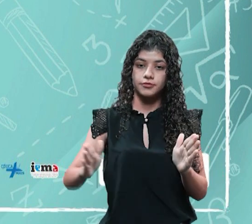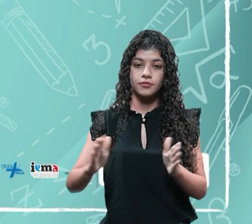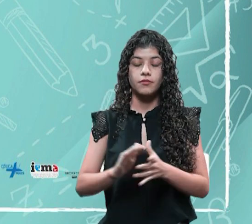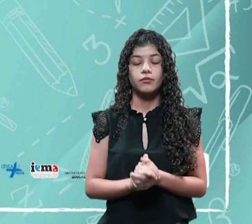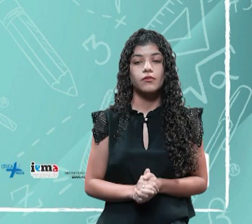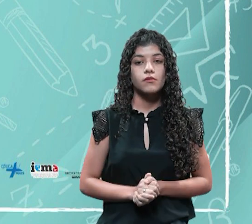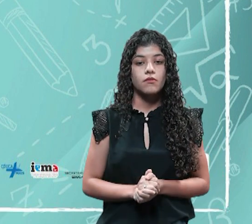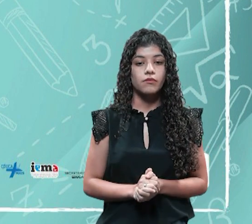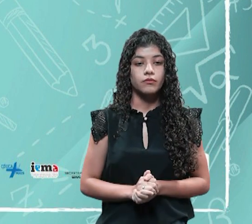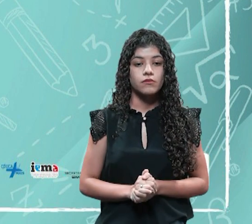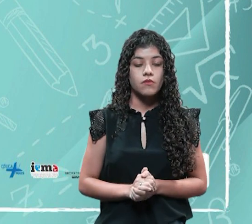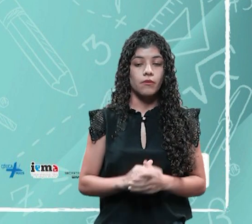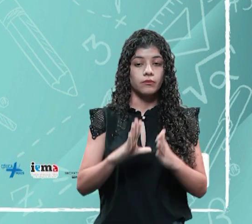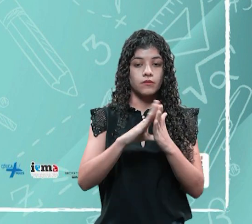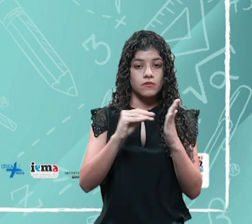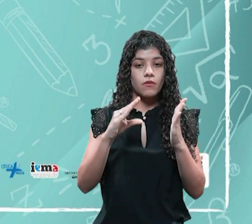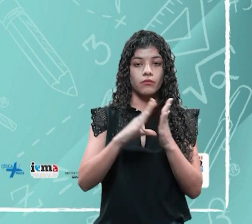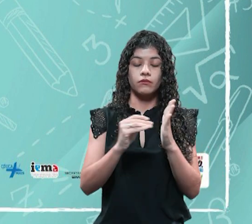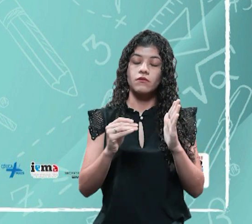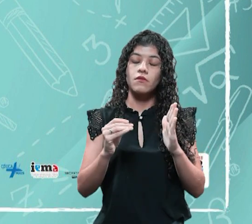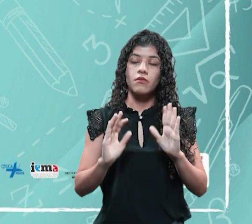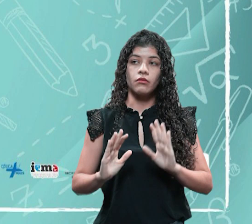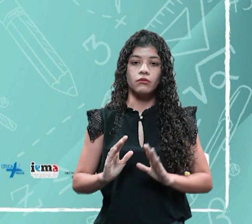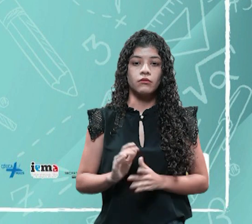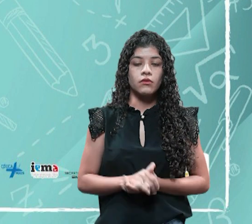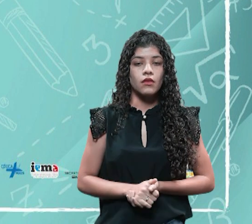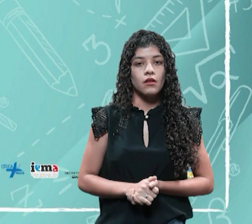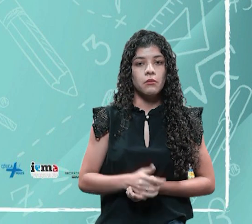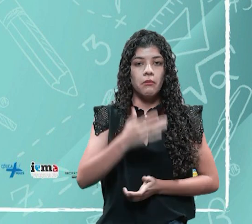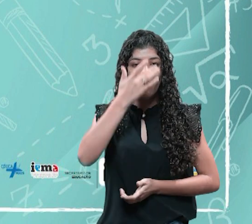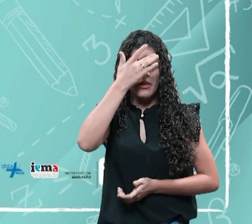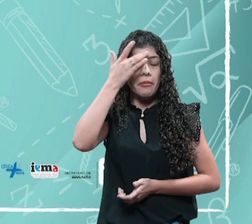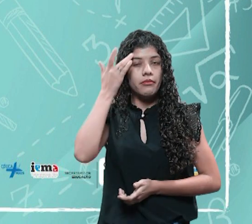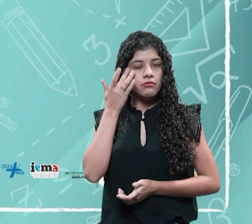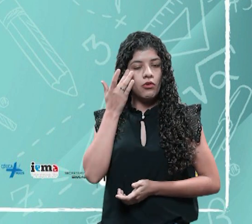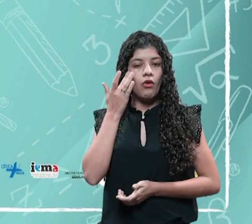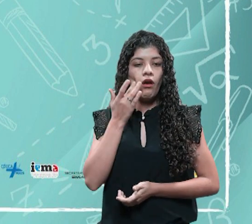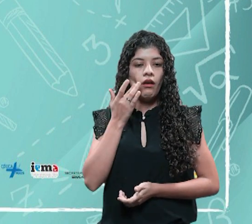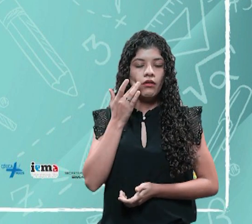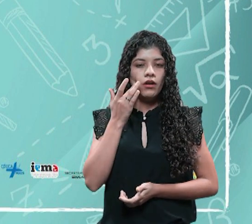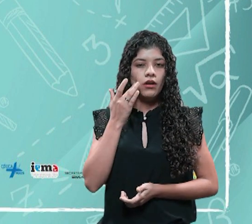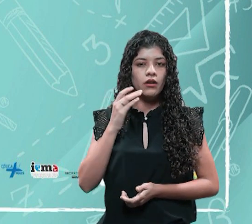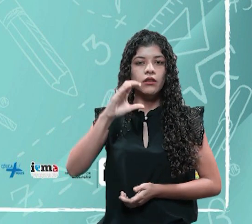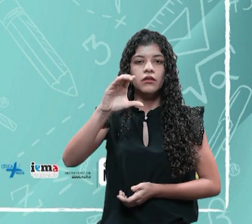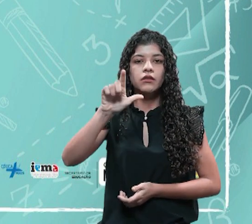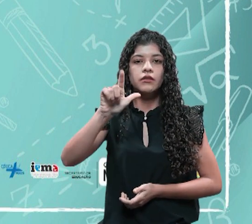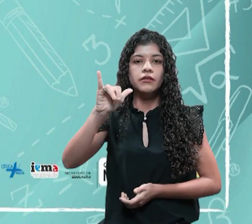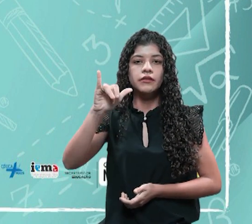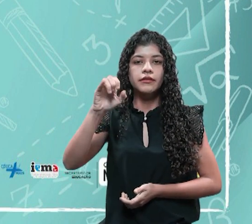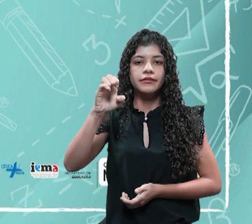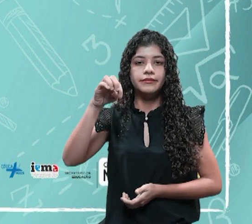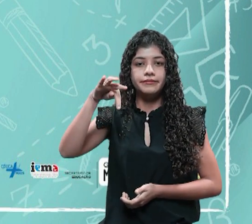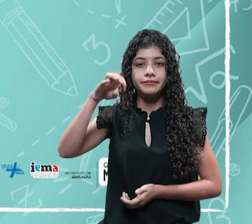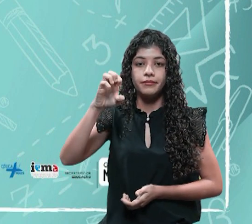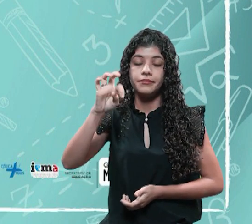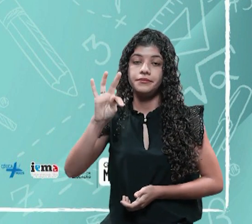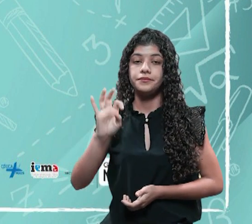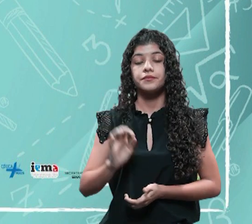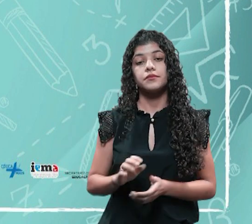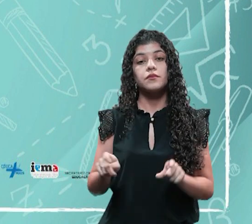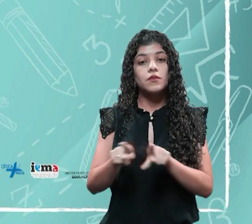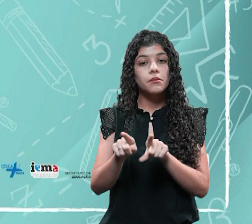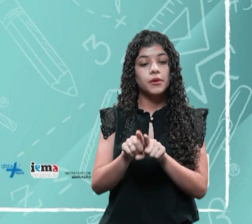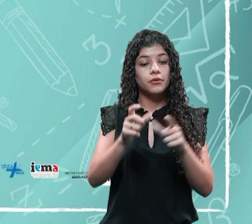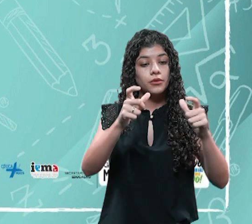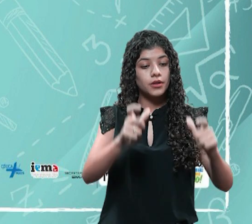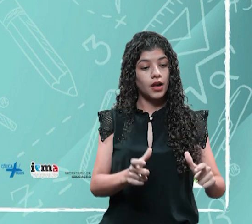O modelo de cronograma, o nome do evento, o cliente, quem é o cliente, nosso cliente, o local, a data,